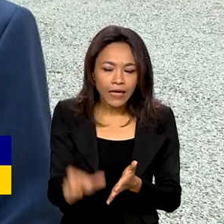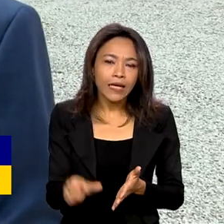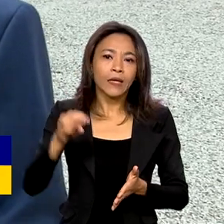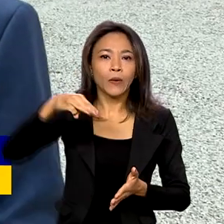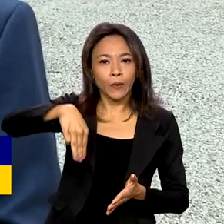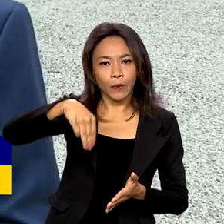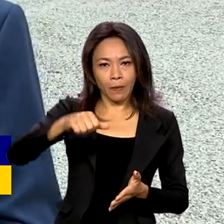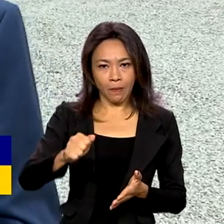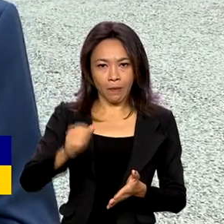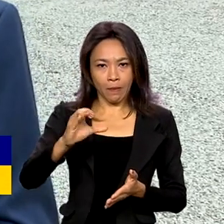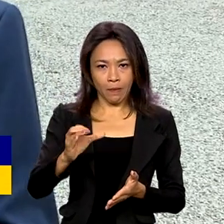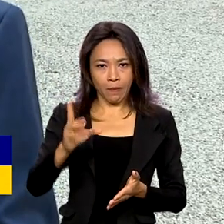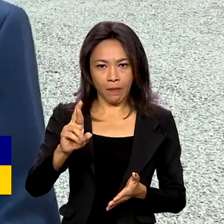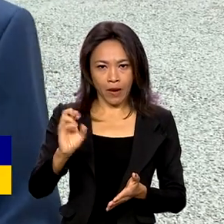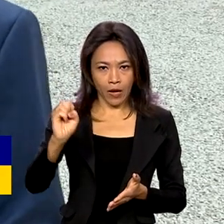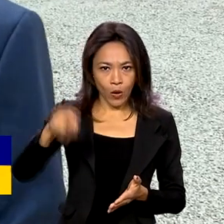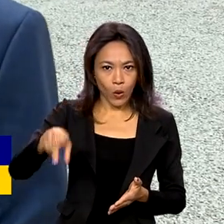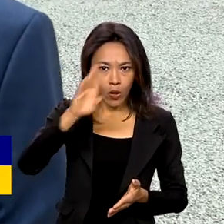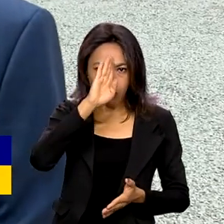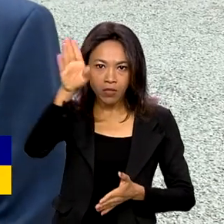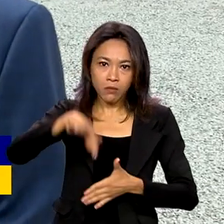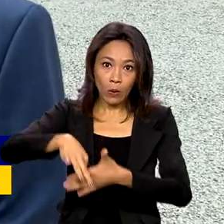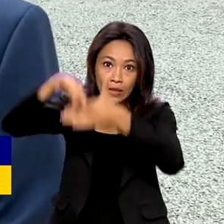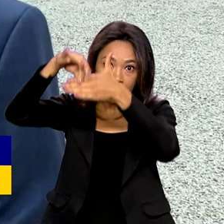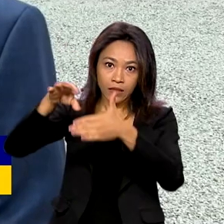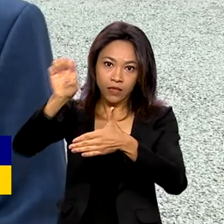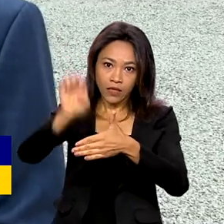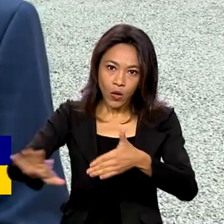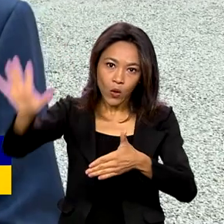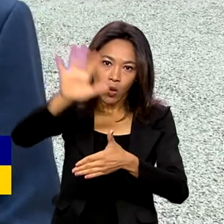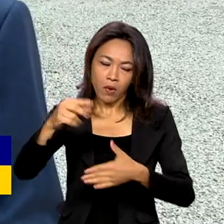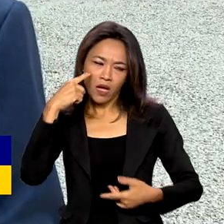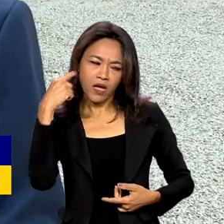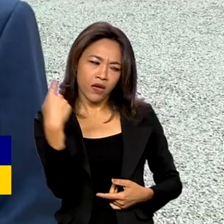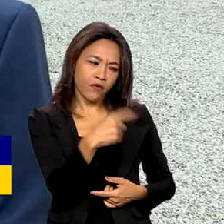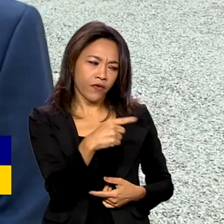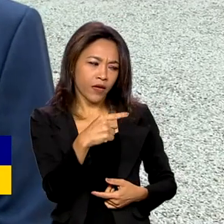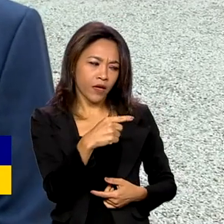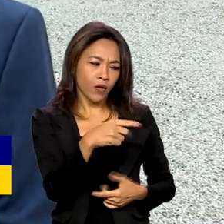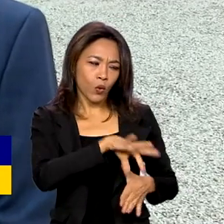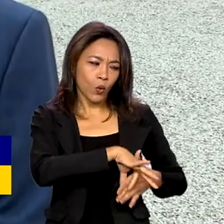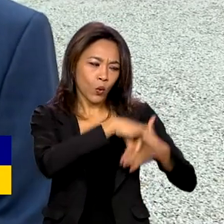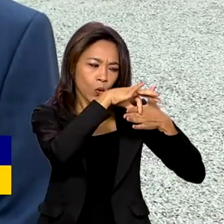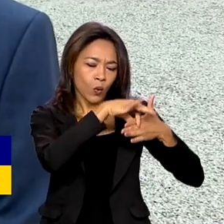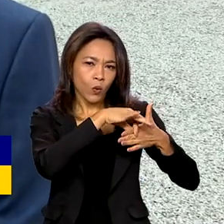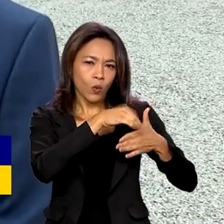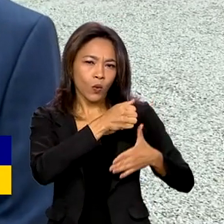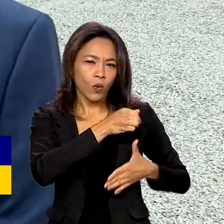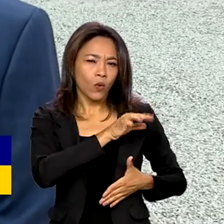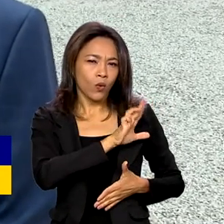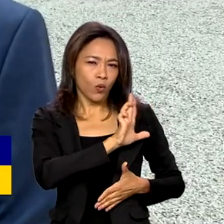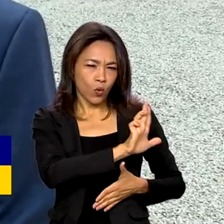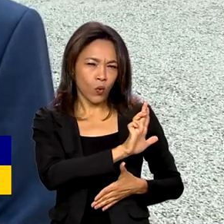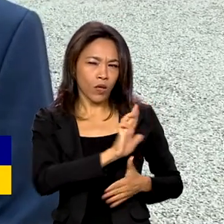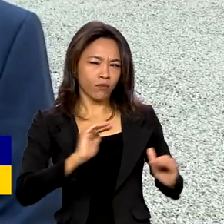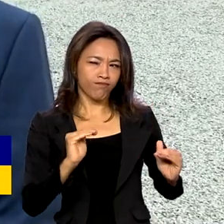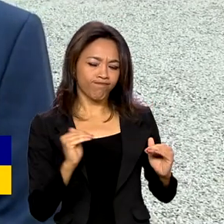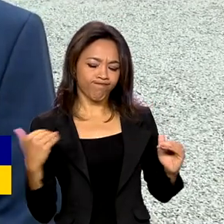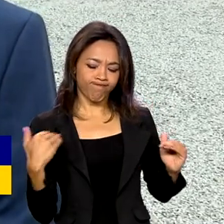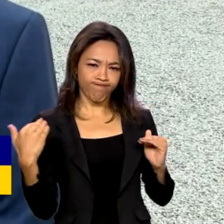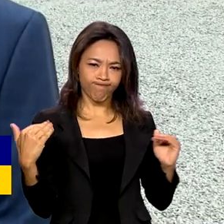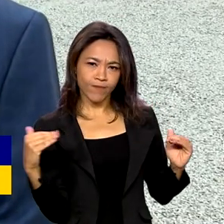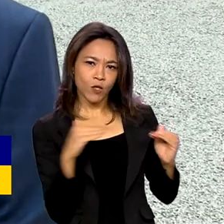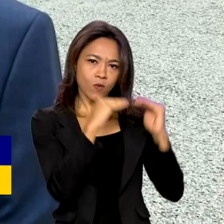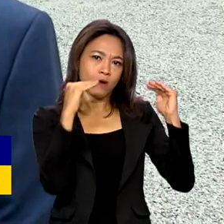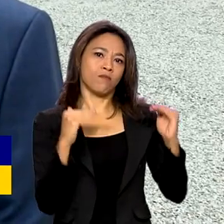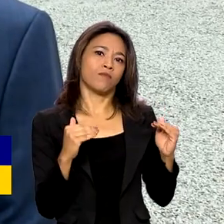projeta como o principal líder da Europa. E ele vê em Lula o seu equivalente, representando uma parte substancial do mundo e, é claro, quando